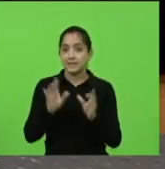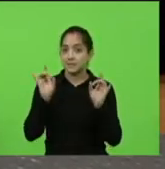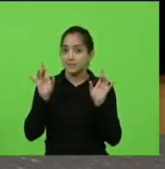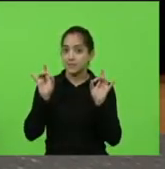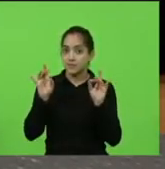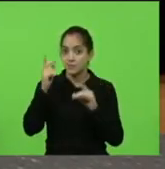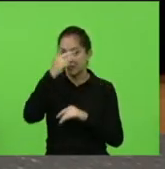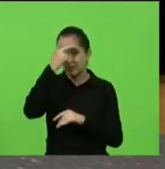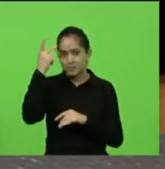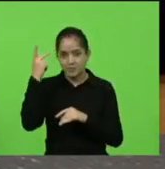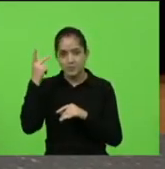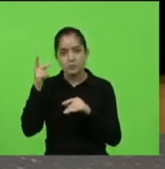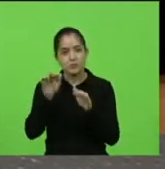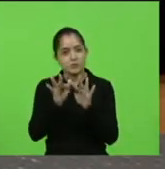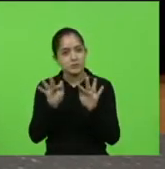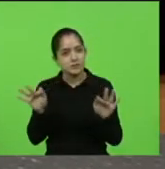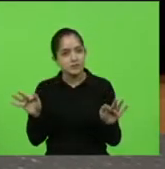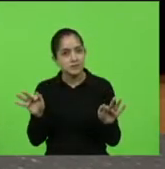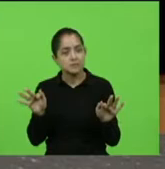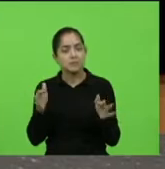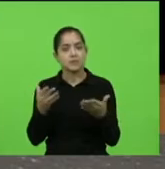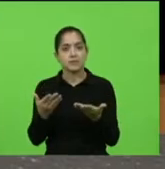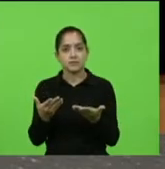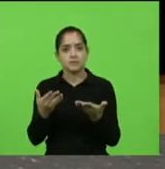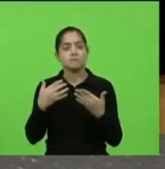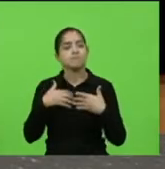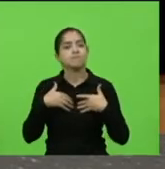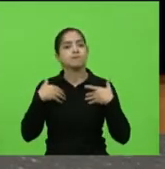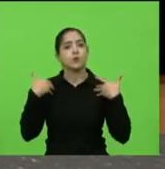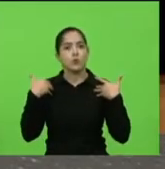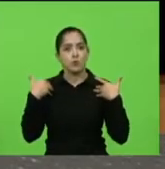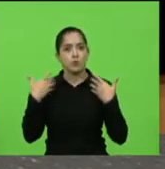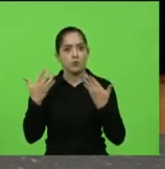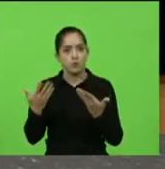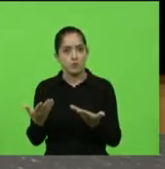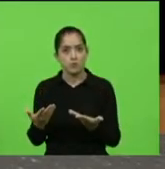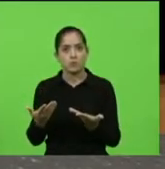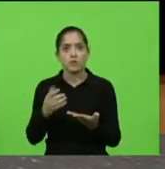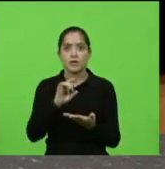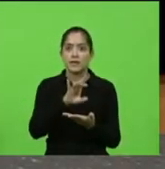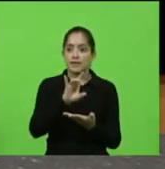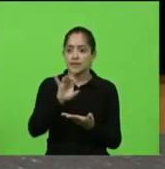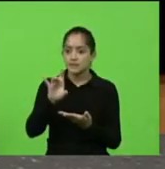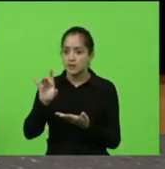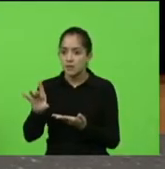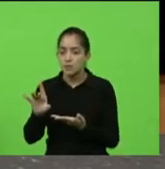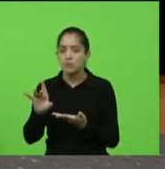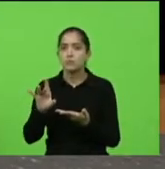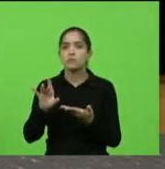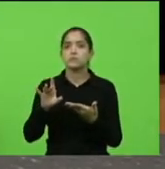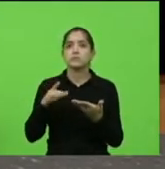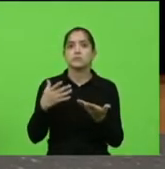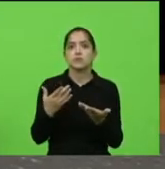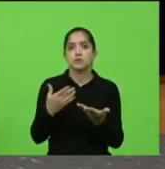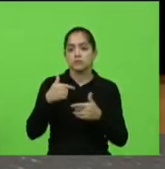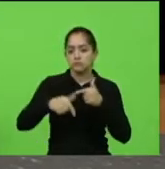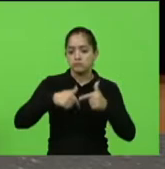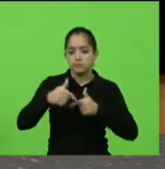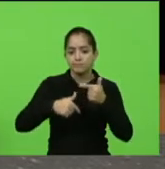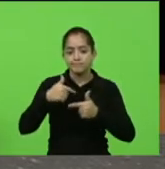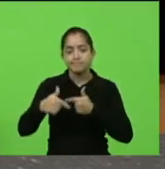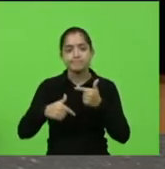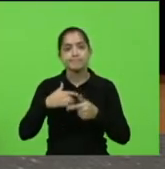pessoas mais simples, e que honrou cada uma das funções que ocupou. Eu tive o